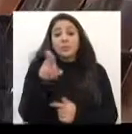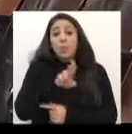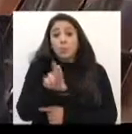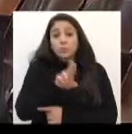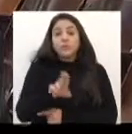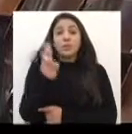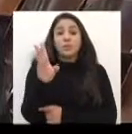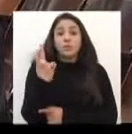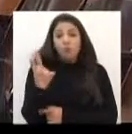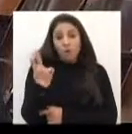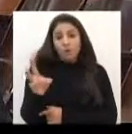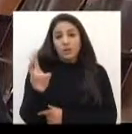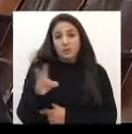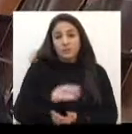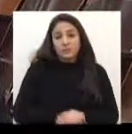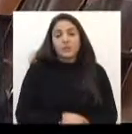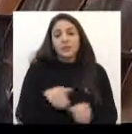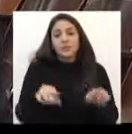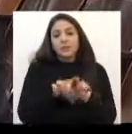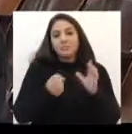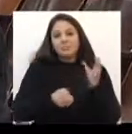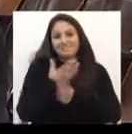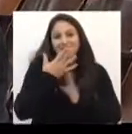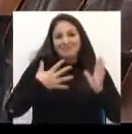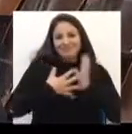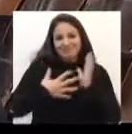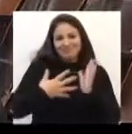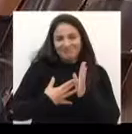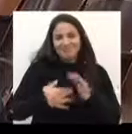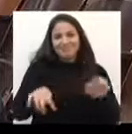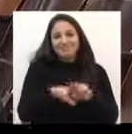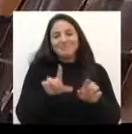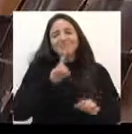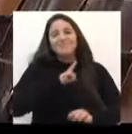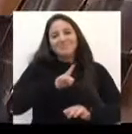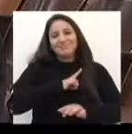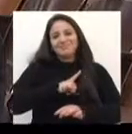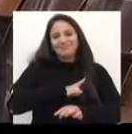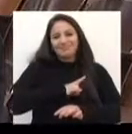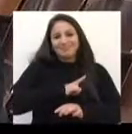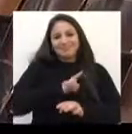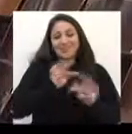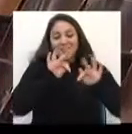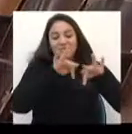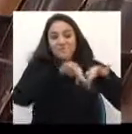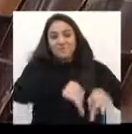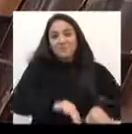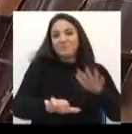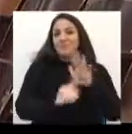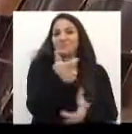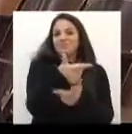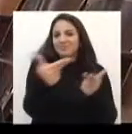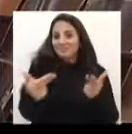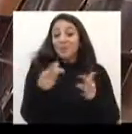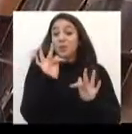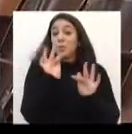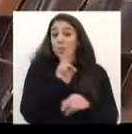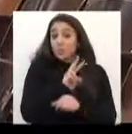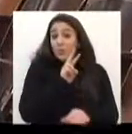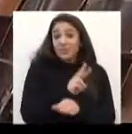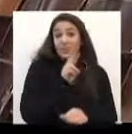usuário e formando a rede. A rede contempla prevenção em primeiro lugar, tratamento àqueles que se